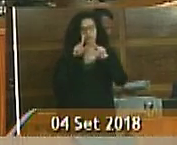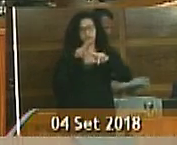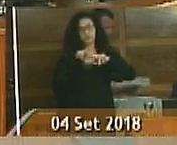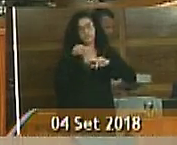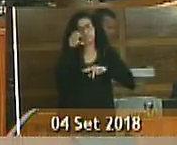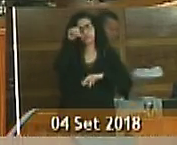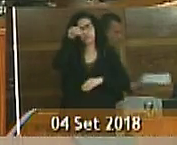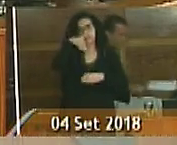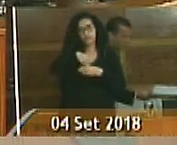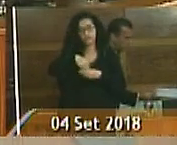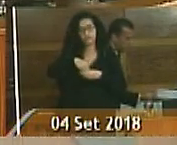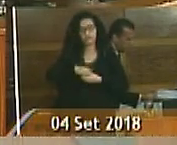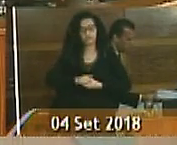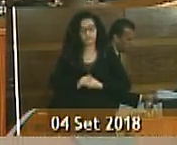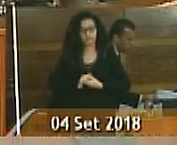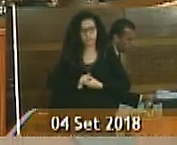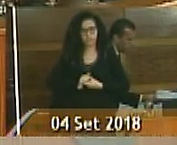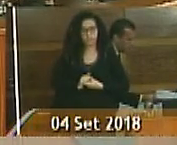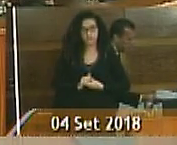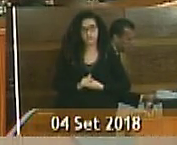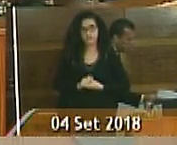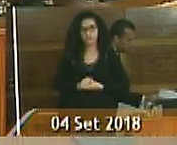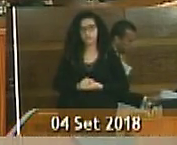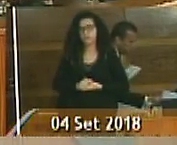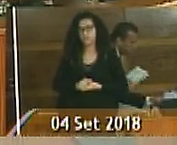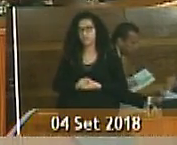Aprovadíssimo por 9 votos.